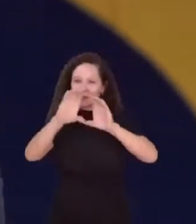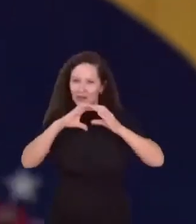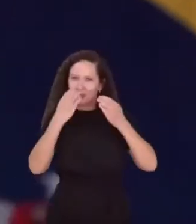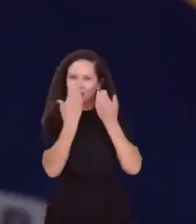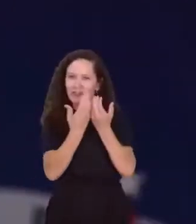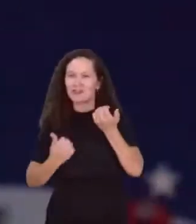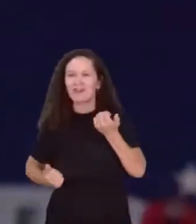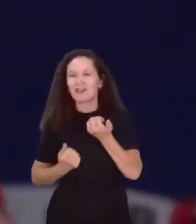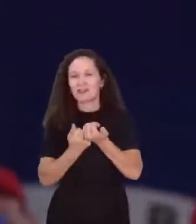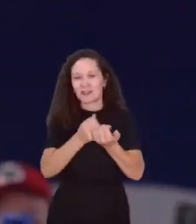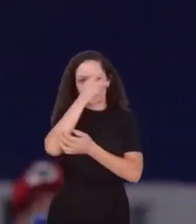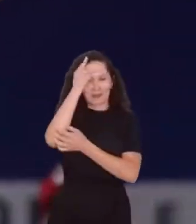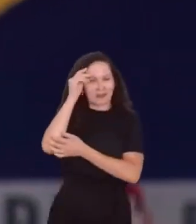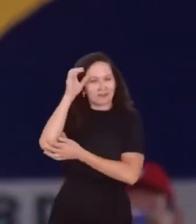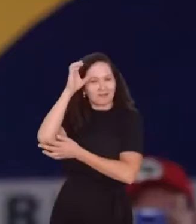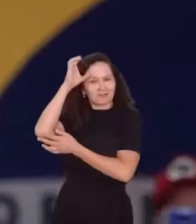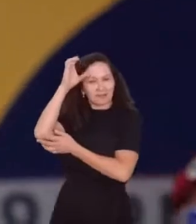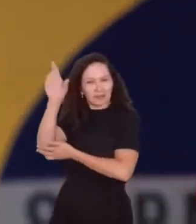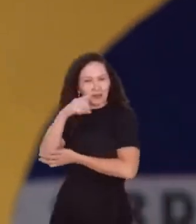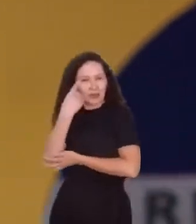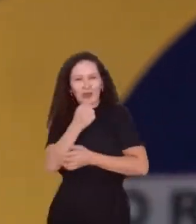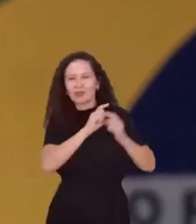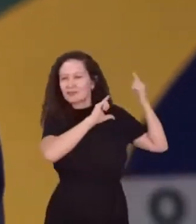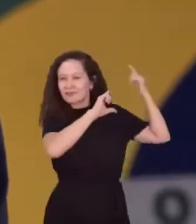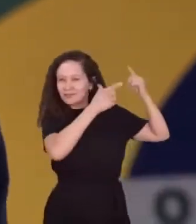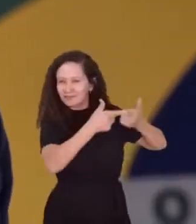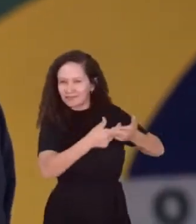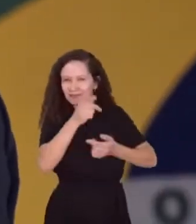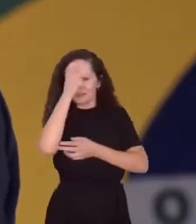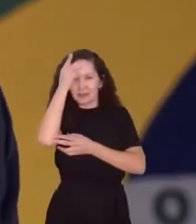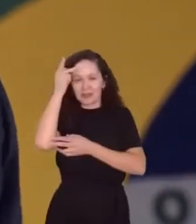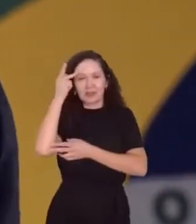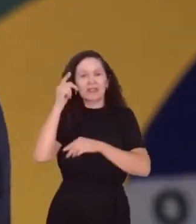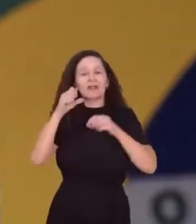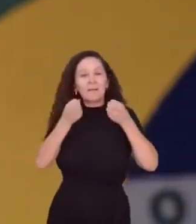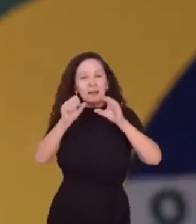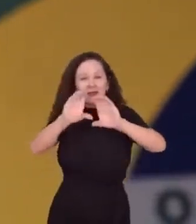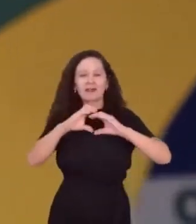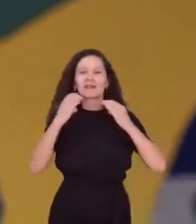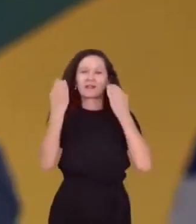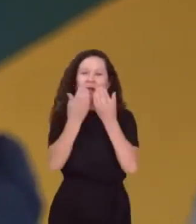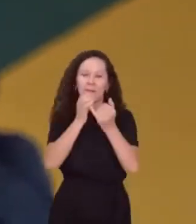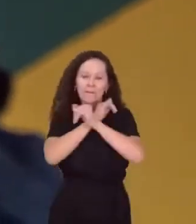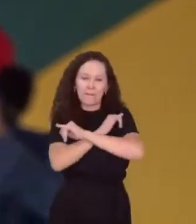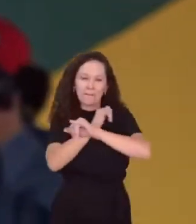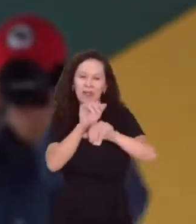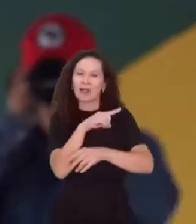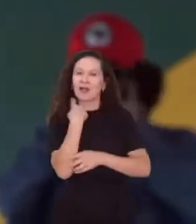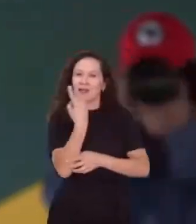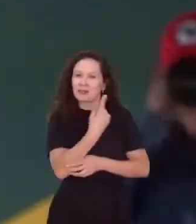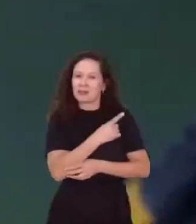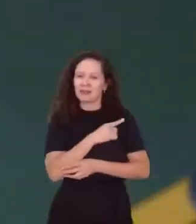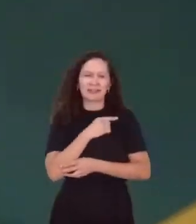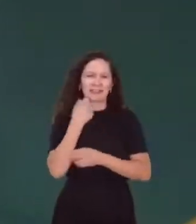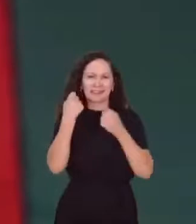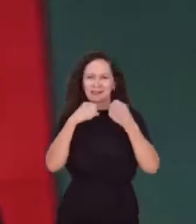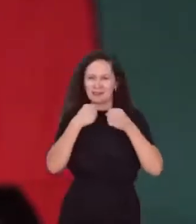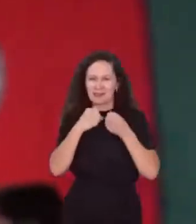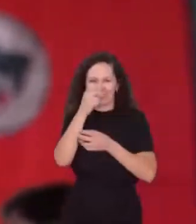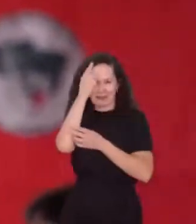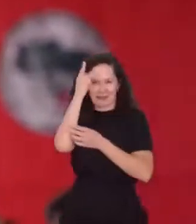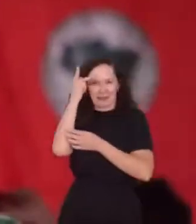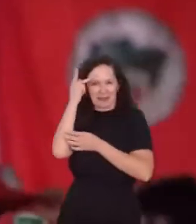nossos antepassados, ela tem que ser coletivizada. Nós não precisamos que ninguém se apodere das